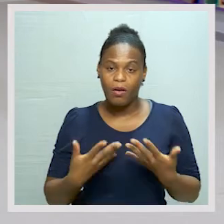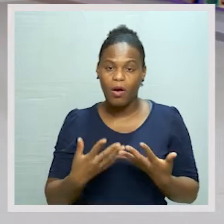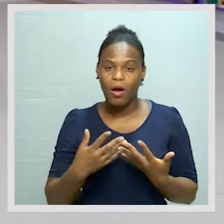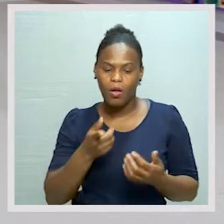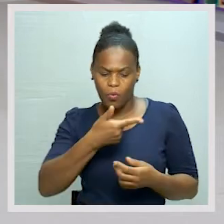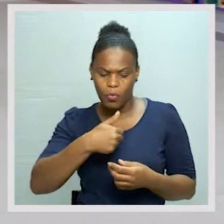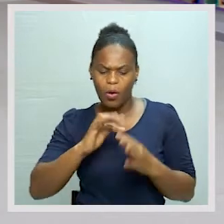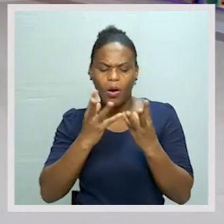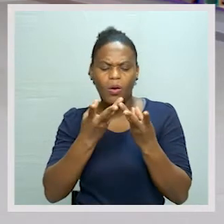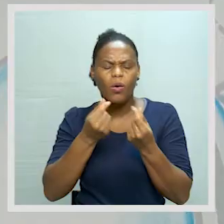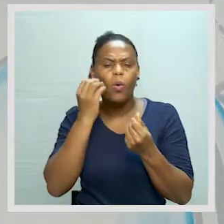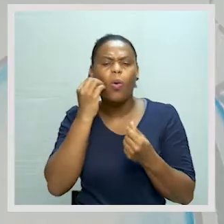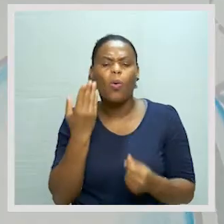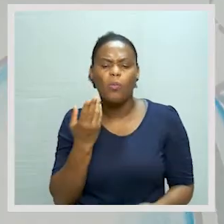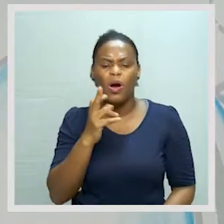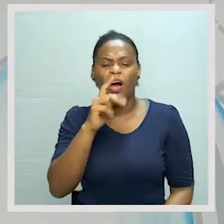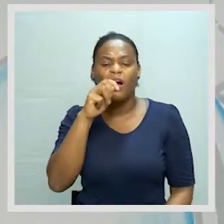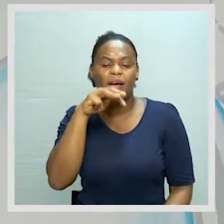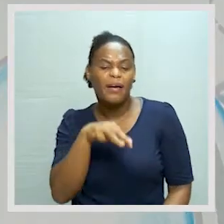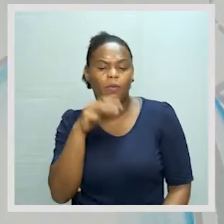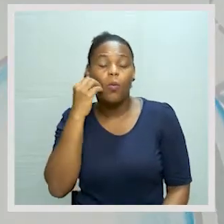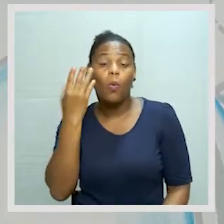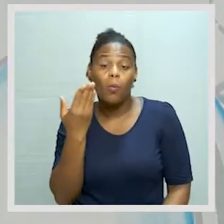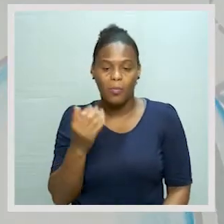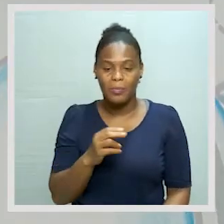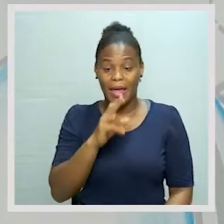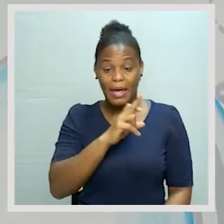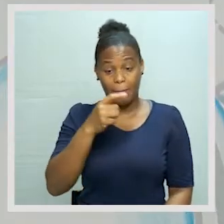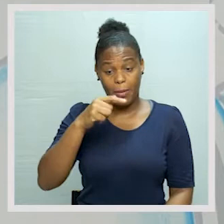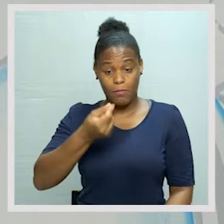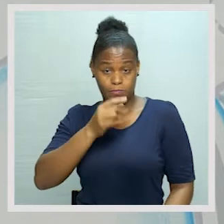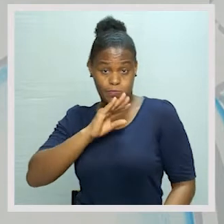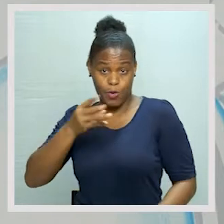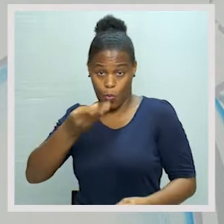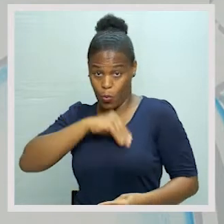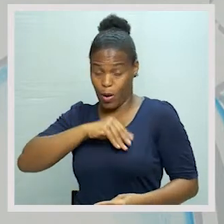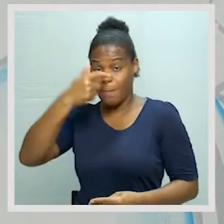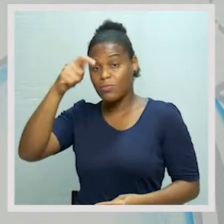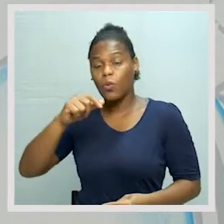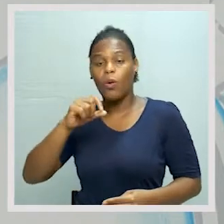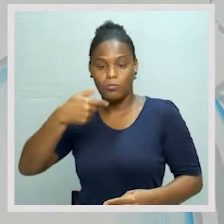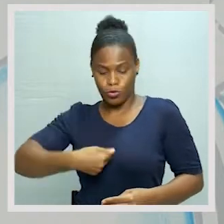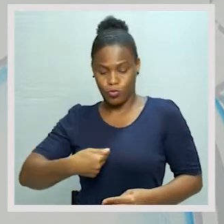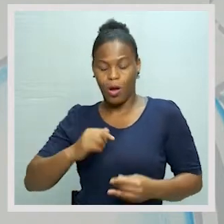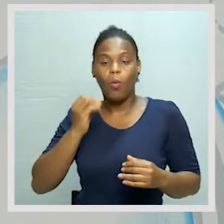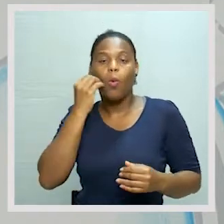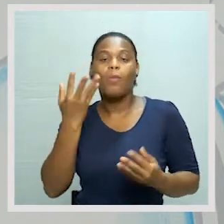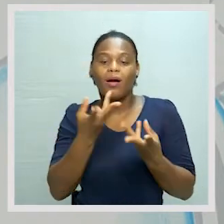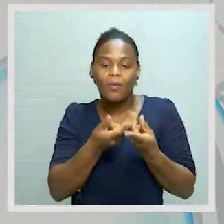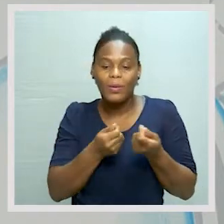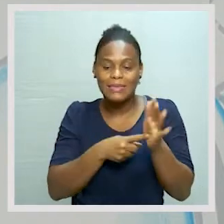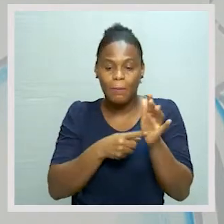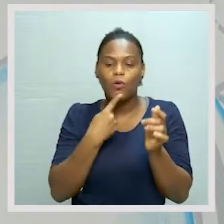Como é que nós vamos calcular o rendimento pessoal, que é um conceito associado ao rendimento interno? O rendimento pessoal, que nós vamos